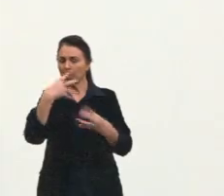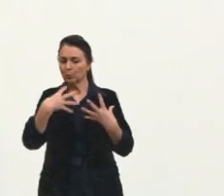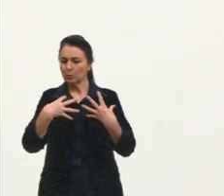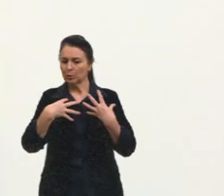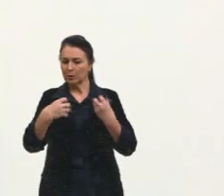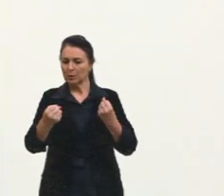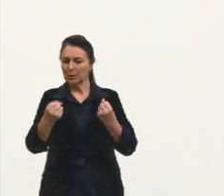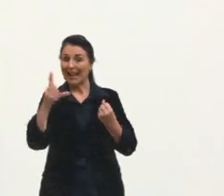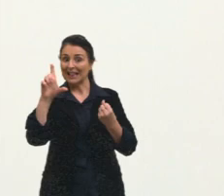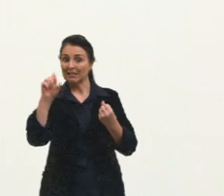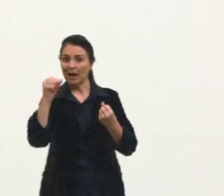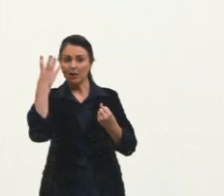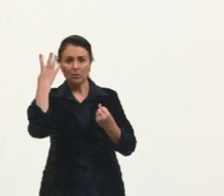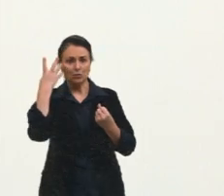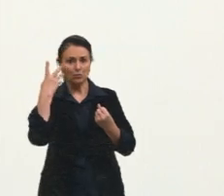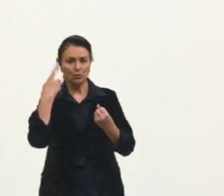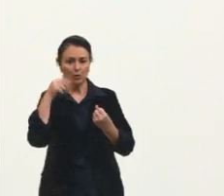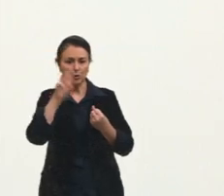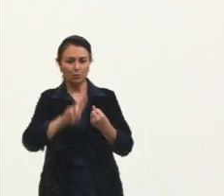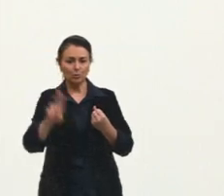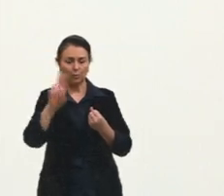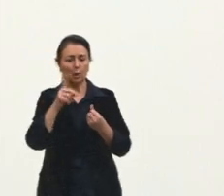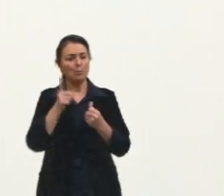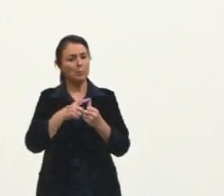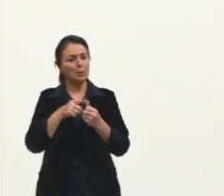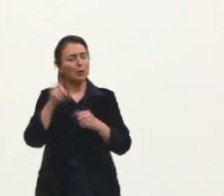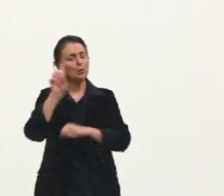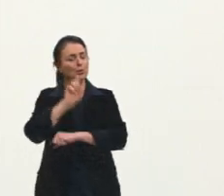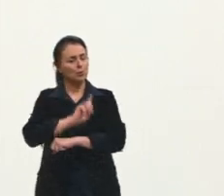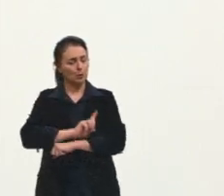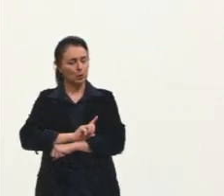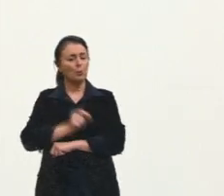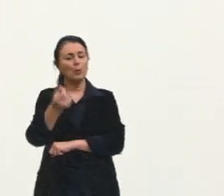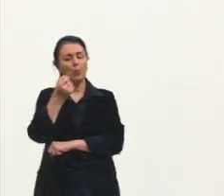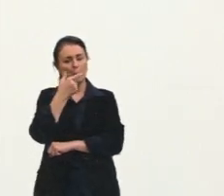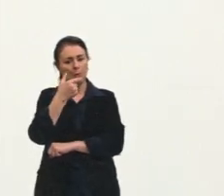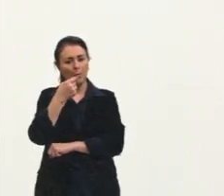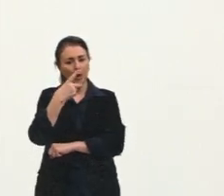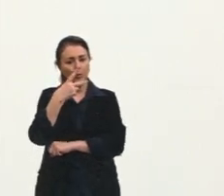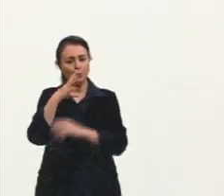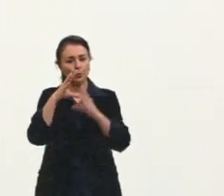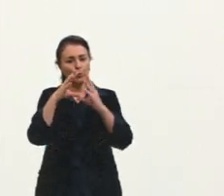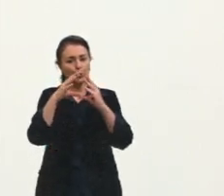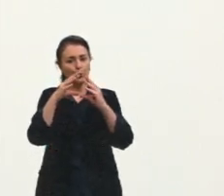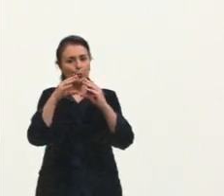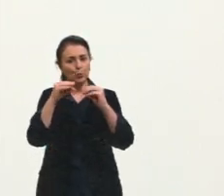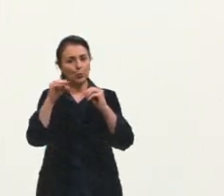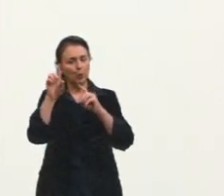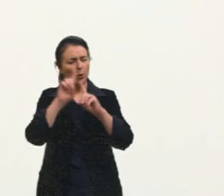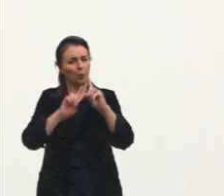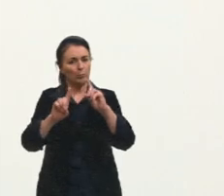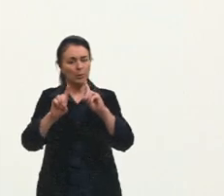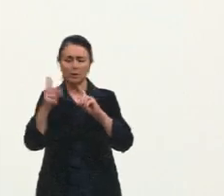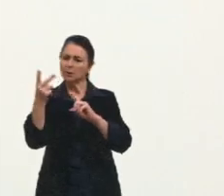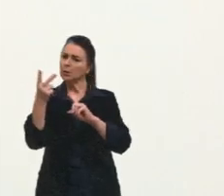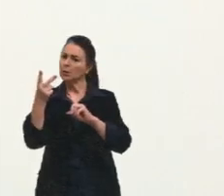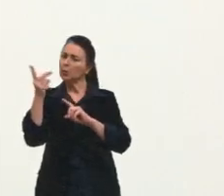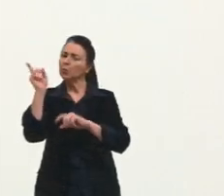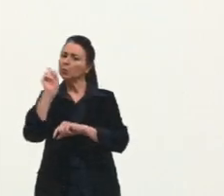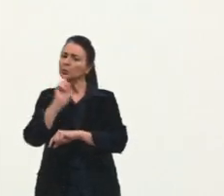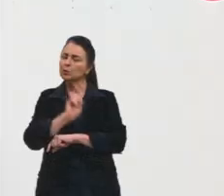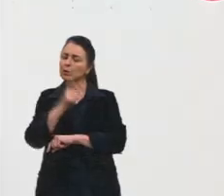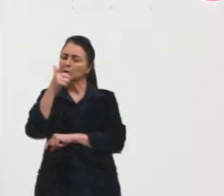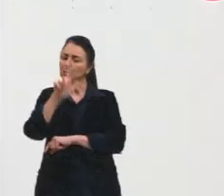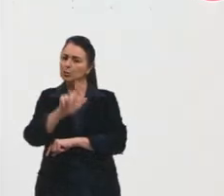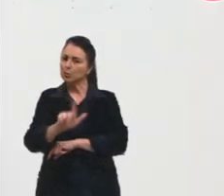dez dias aí o primeiro dia lá tomar um antibiótico vai morrendo algumas bactérias no segundo dia